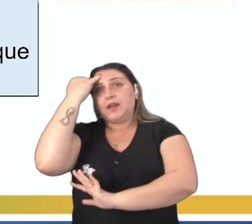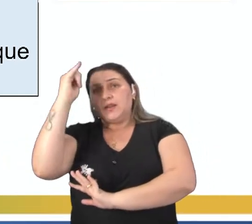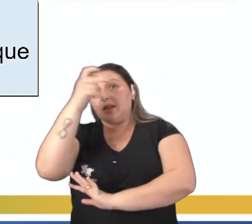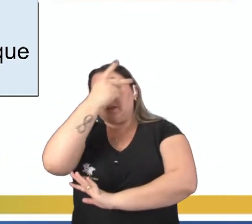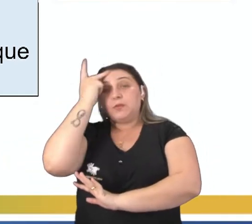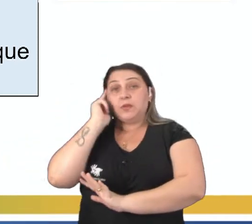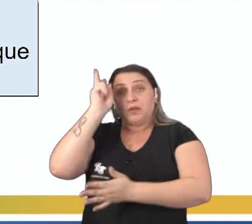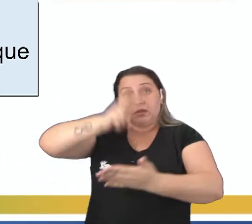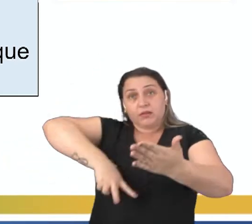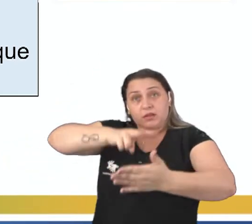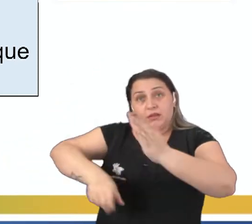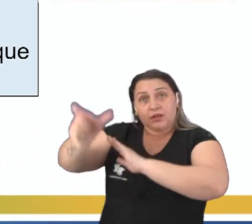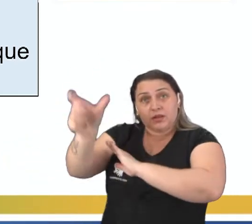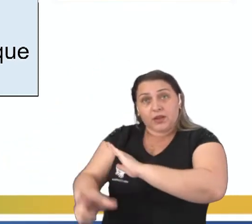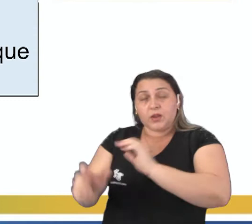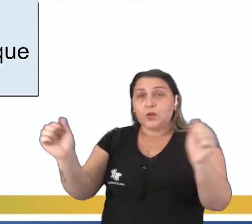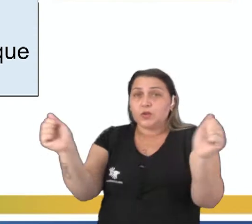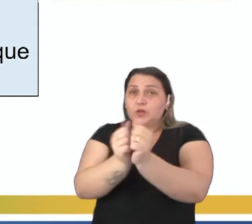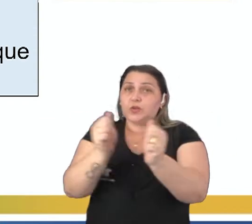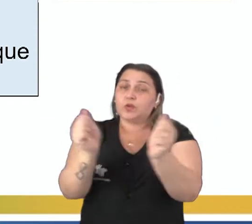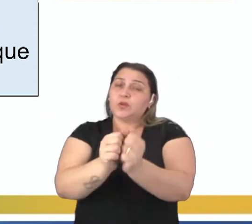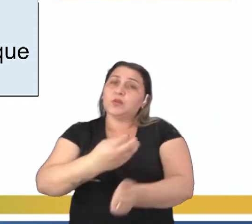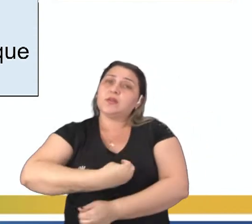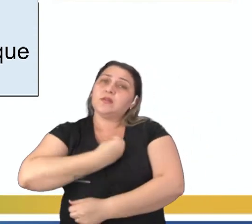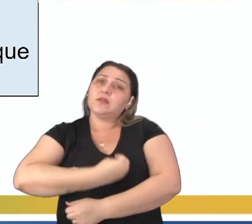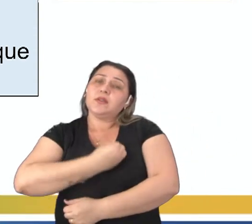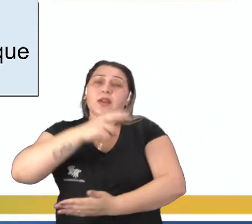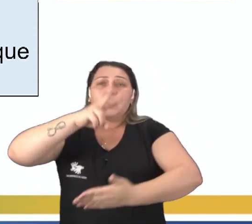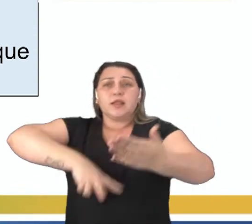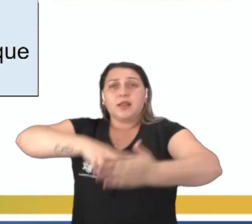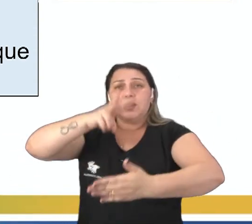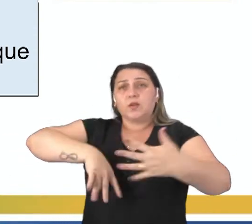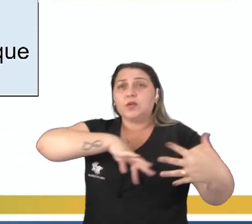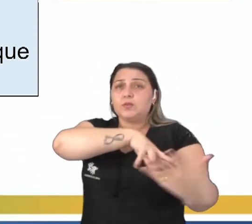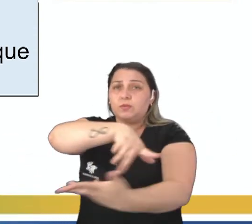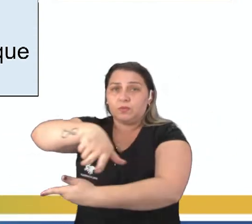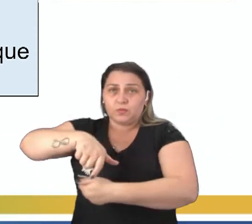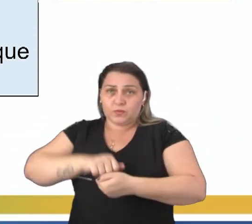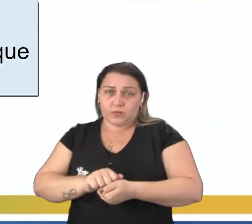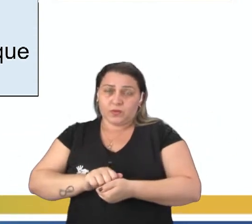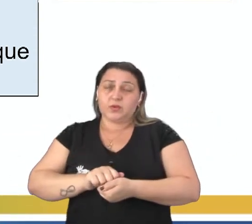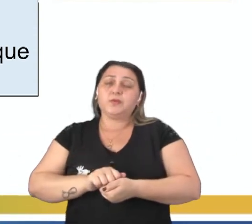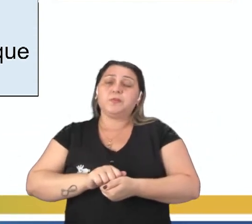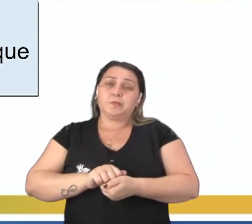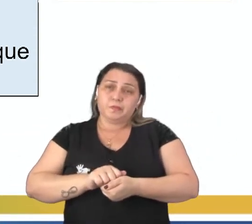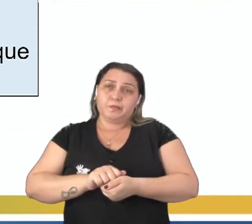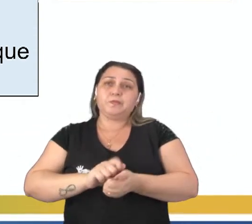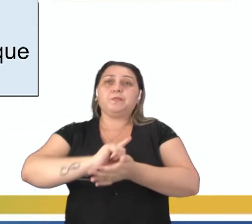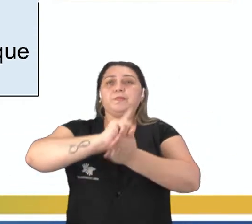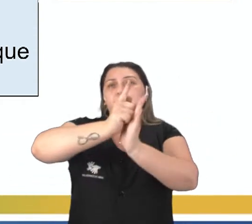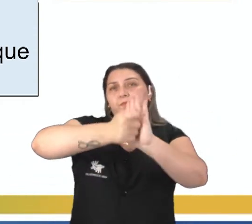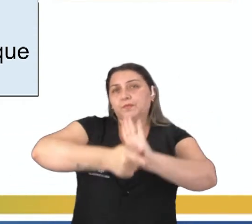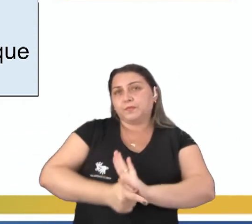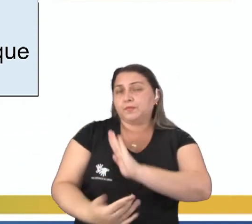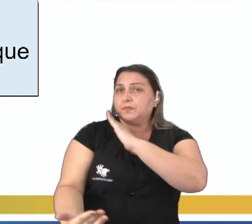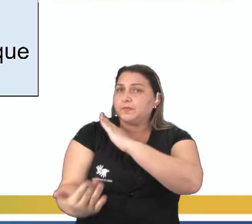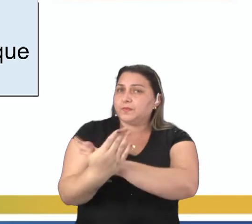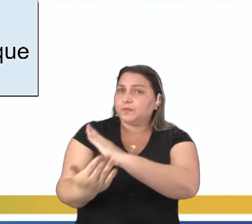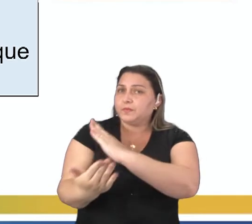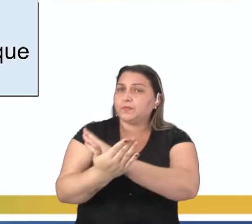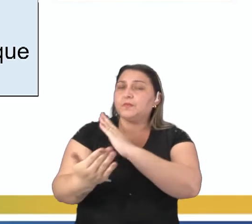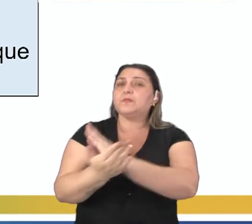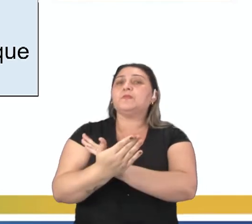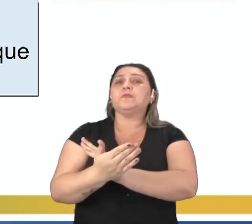criatividade do leitor, somando as suas vivências e leituras de mundo. Assim, é um gênero que nos ajuda